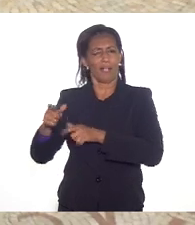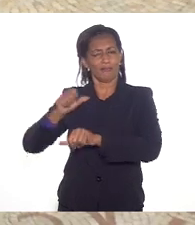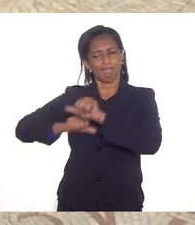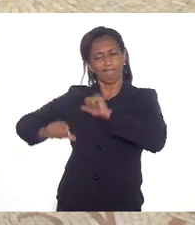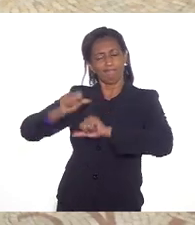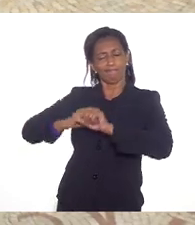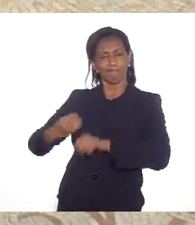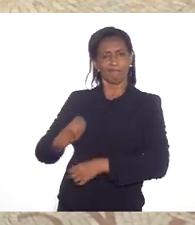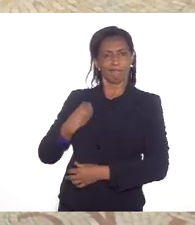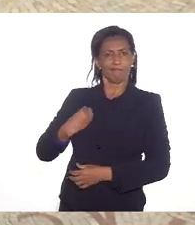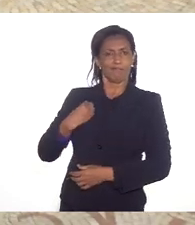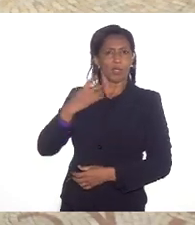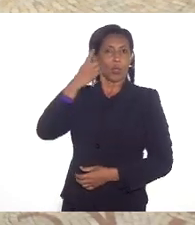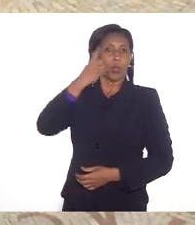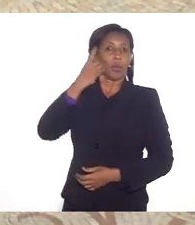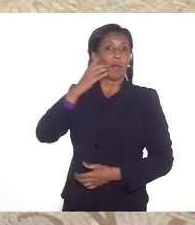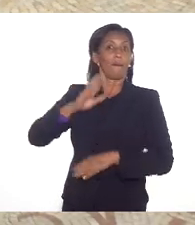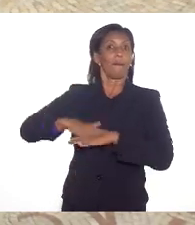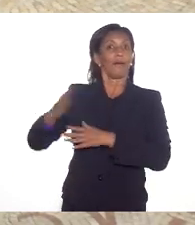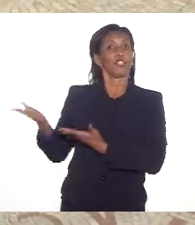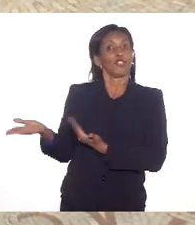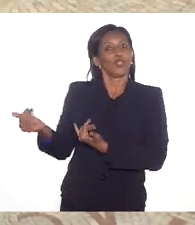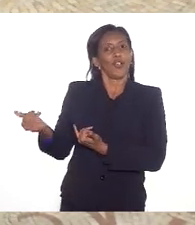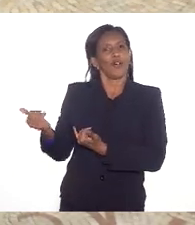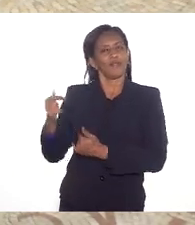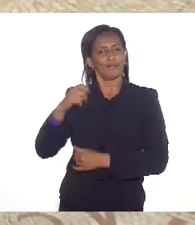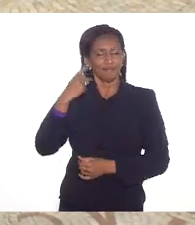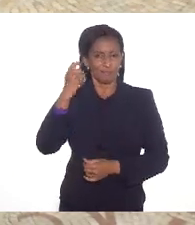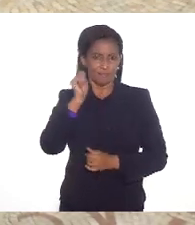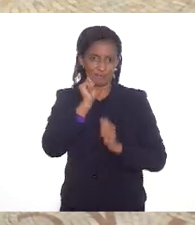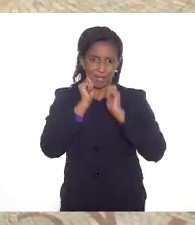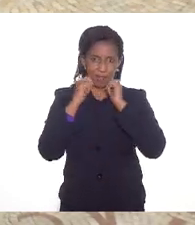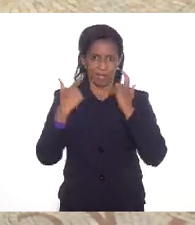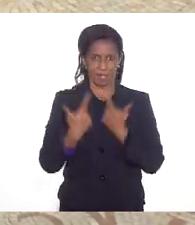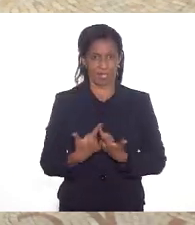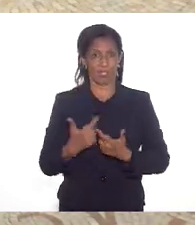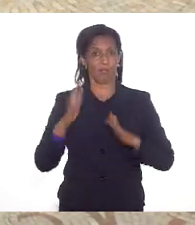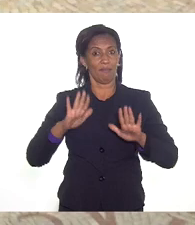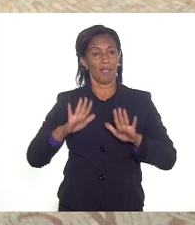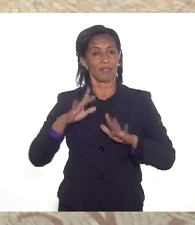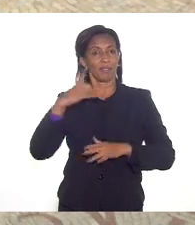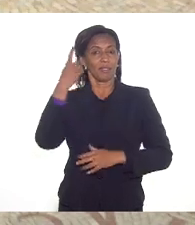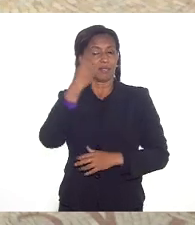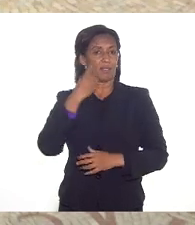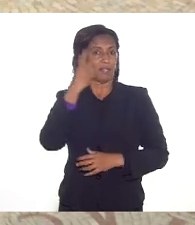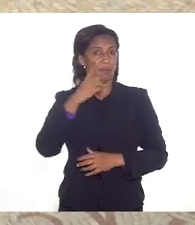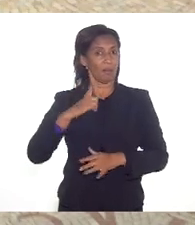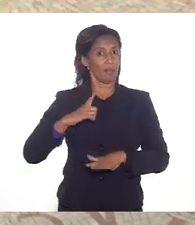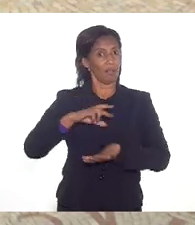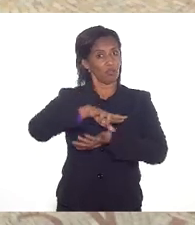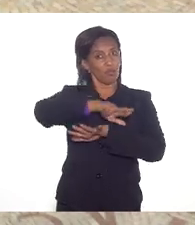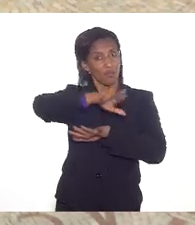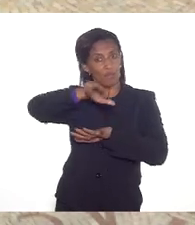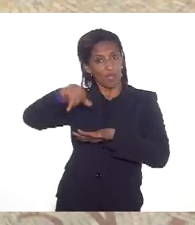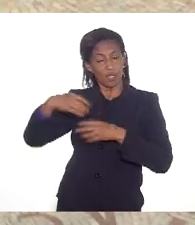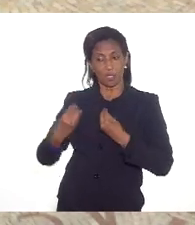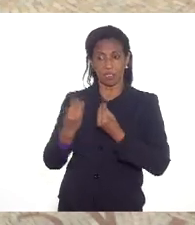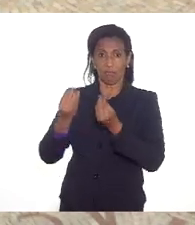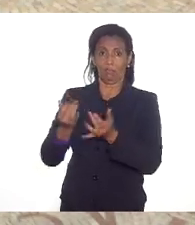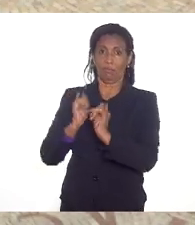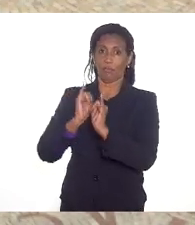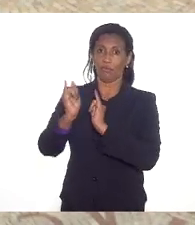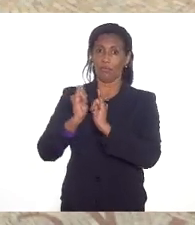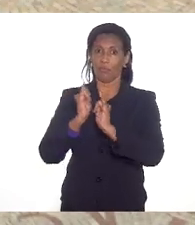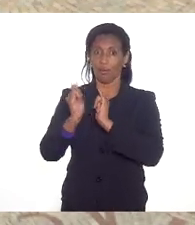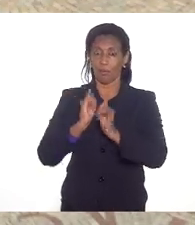me torna como a deputada mais jovem aqui dessa casa mas da deputada que traz diversidade que traz